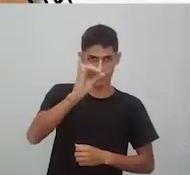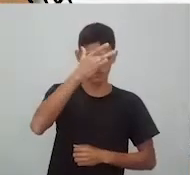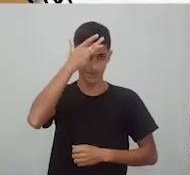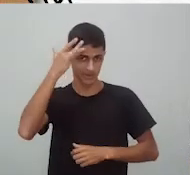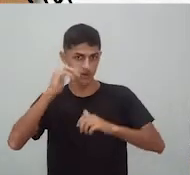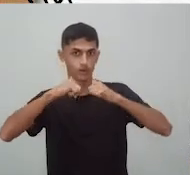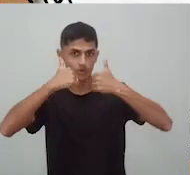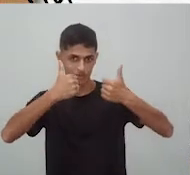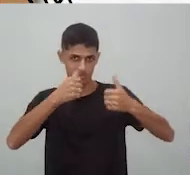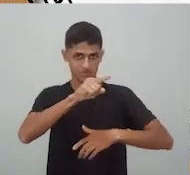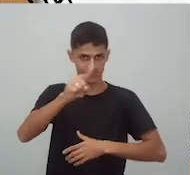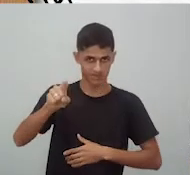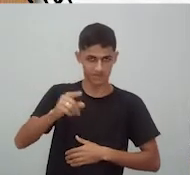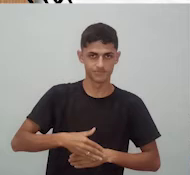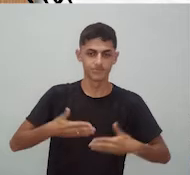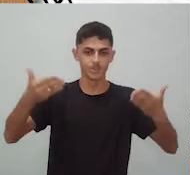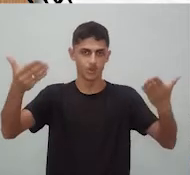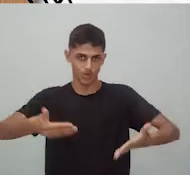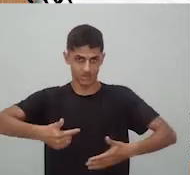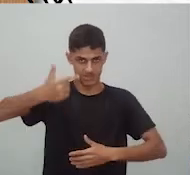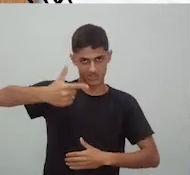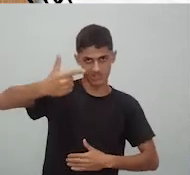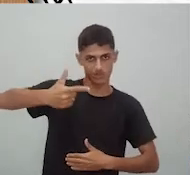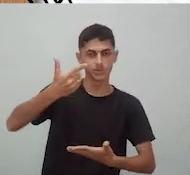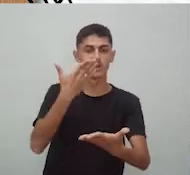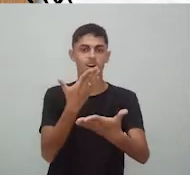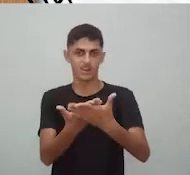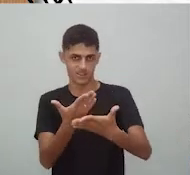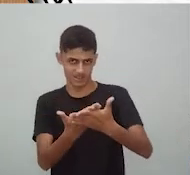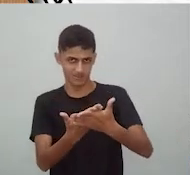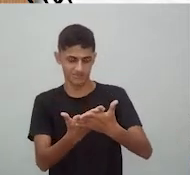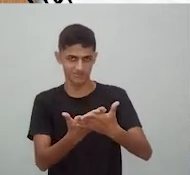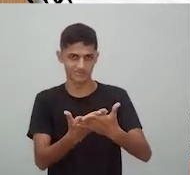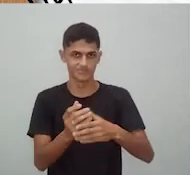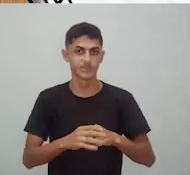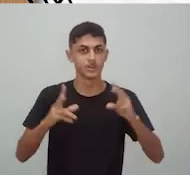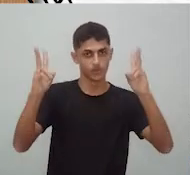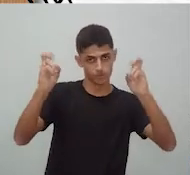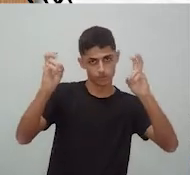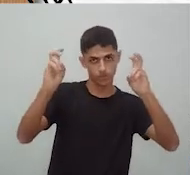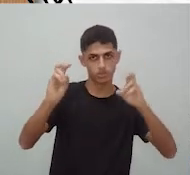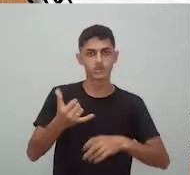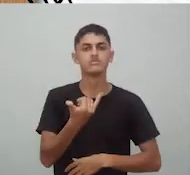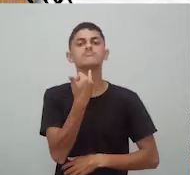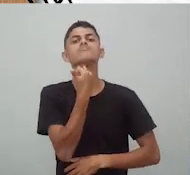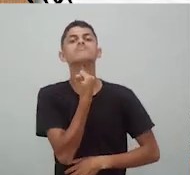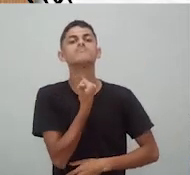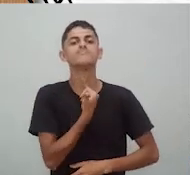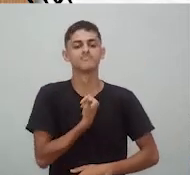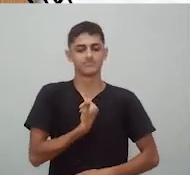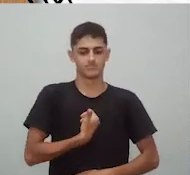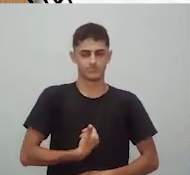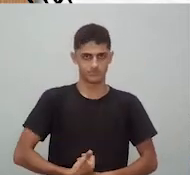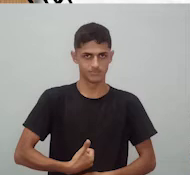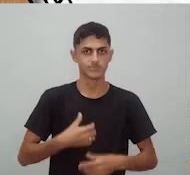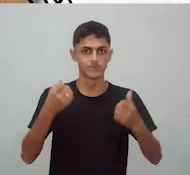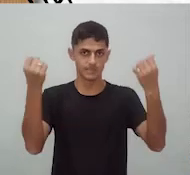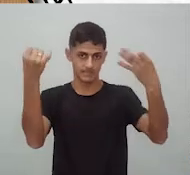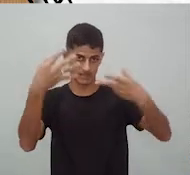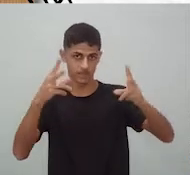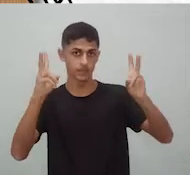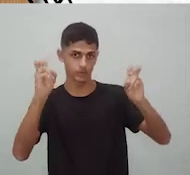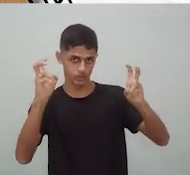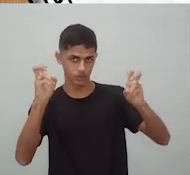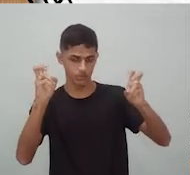Olá pessoal, tudo bem com vocês? Na nossa segunda aula, nossa aula parte 2 sobre o sistema nervoso, nós vamos abordar